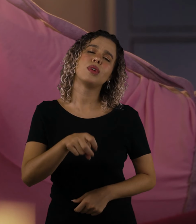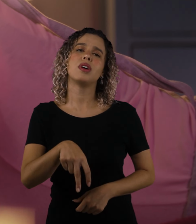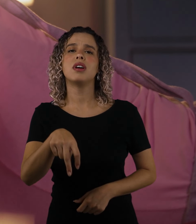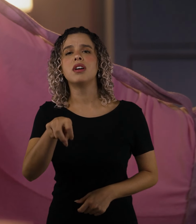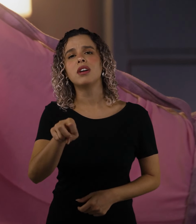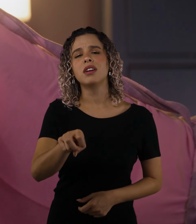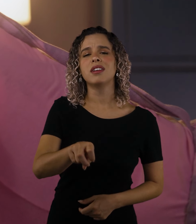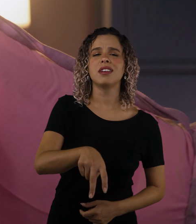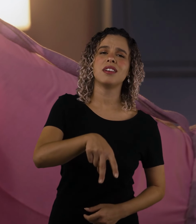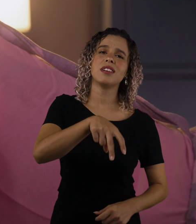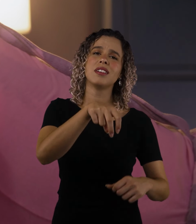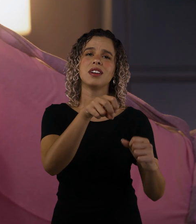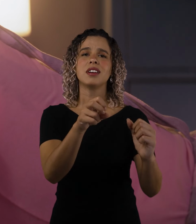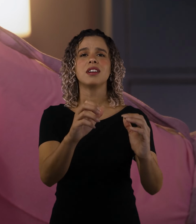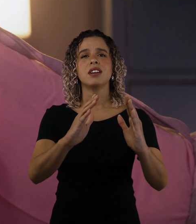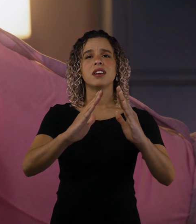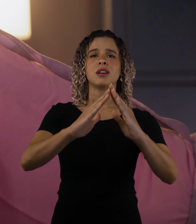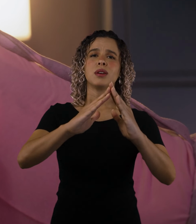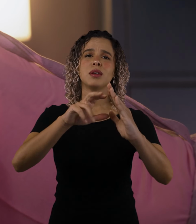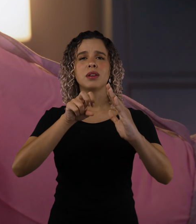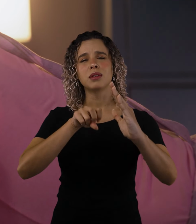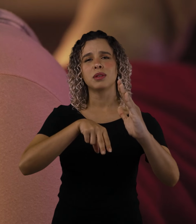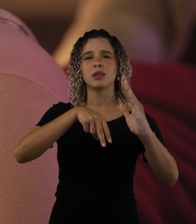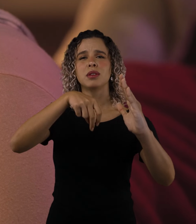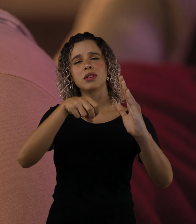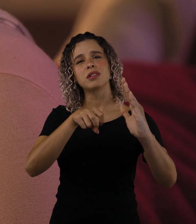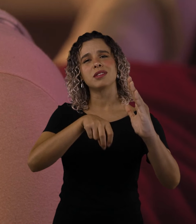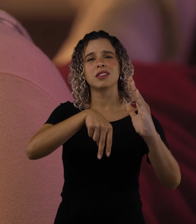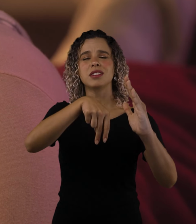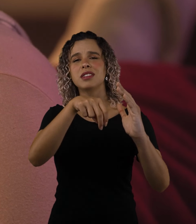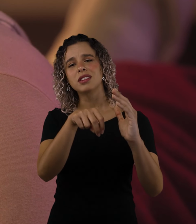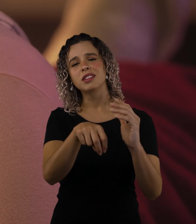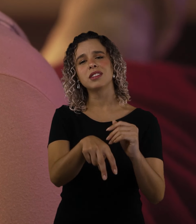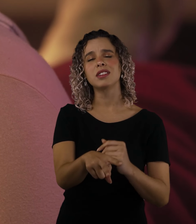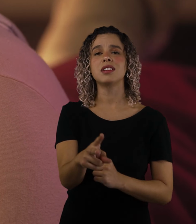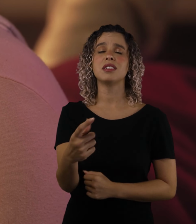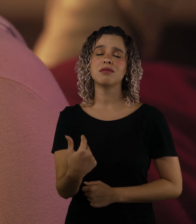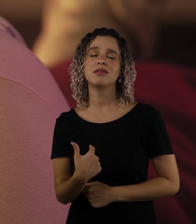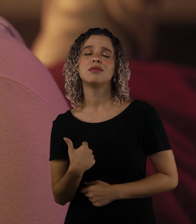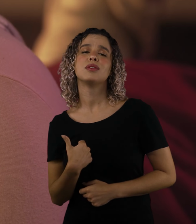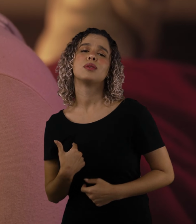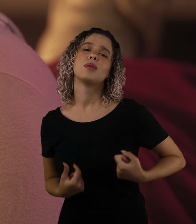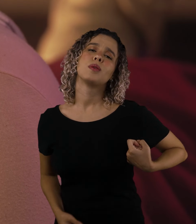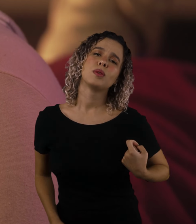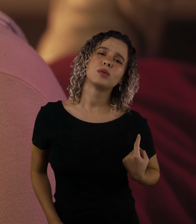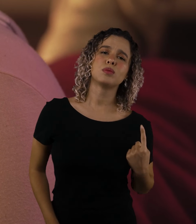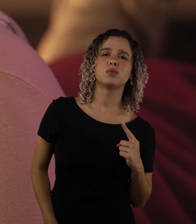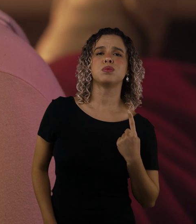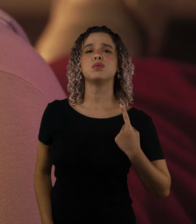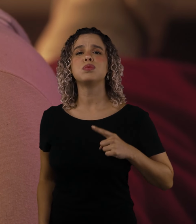going over home. I'm just a